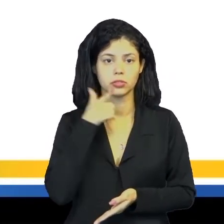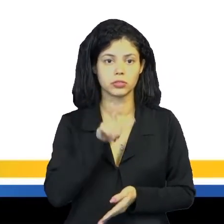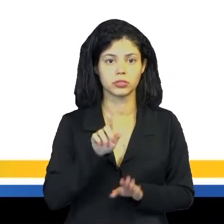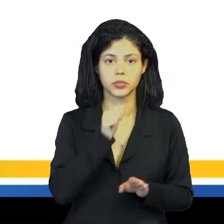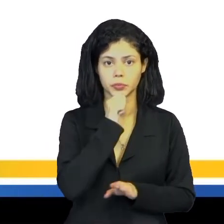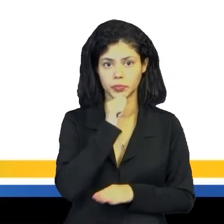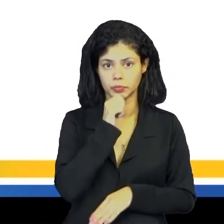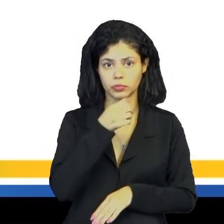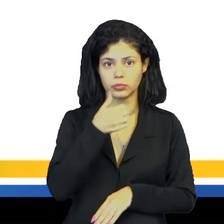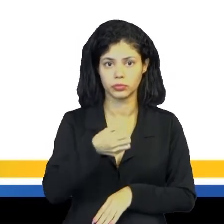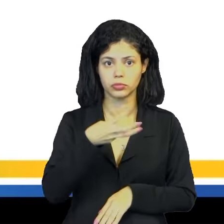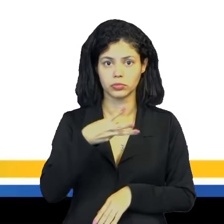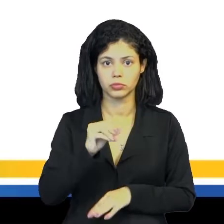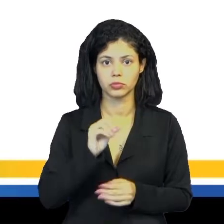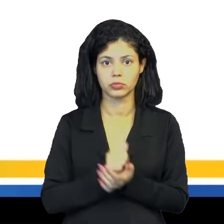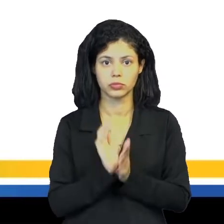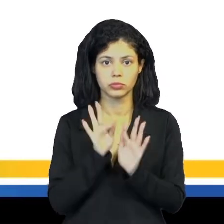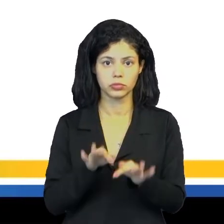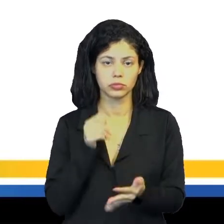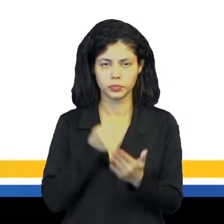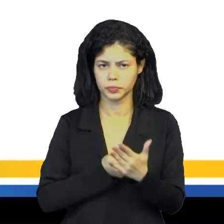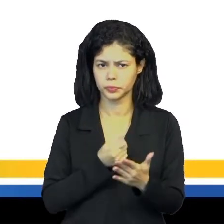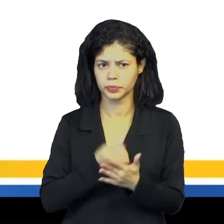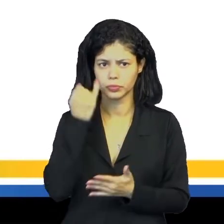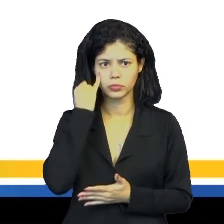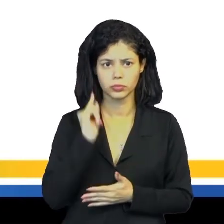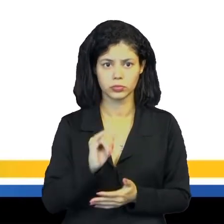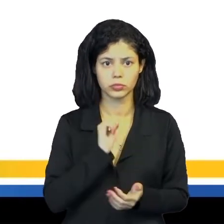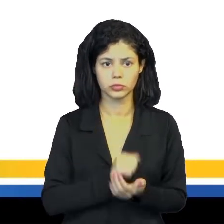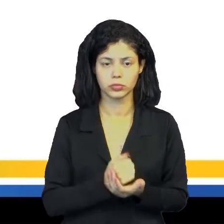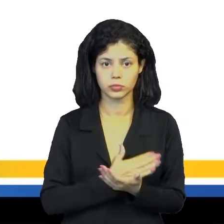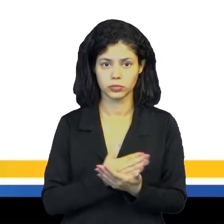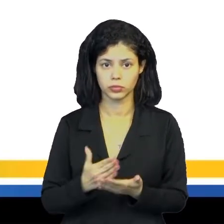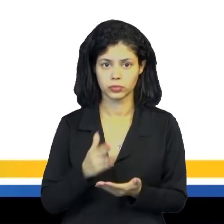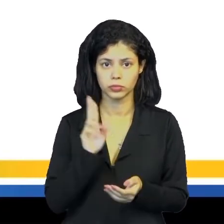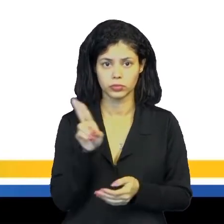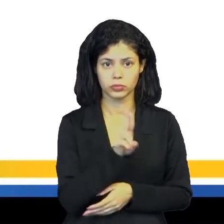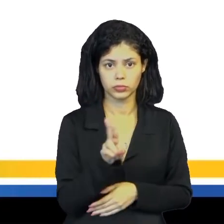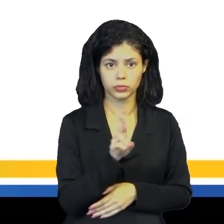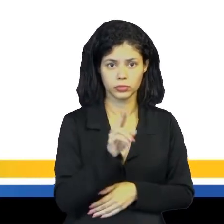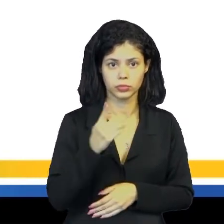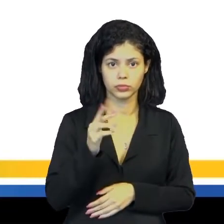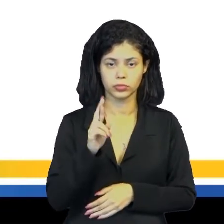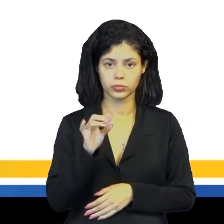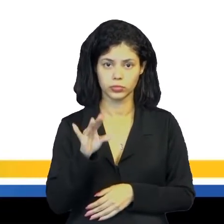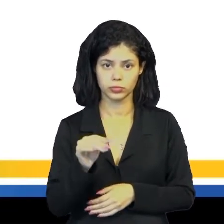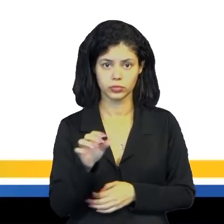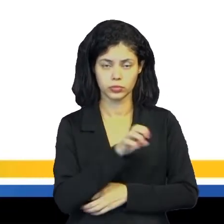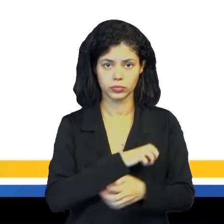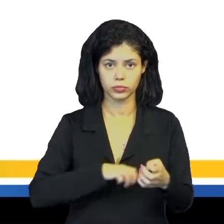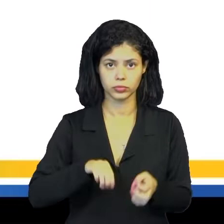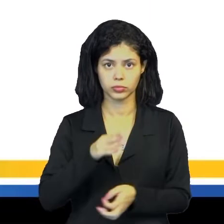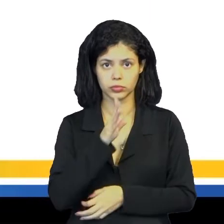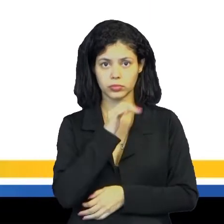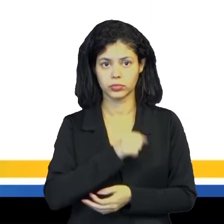30, a fim de reforçar a ideia, que começava um novo tempo, passou a ser chamada pejorativamente de República